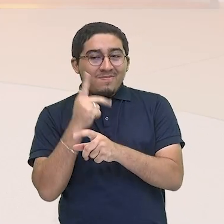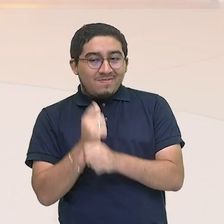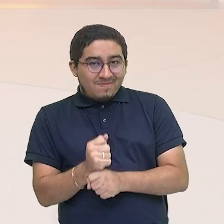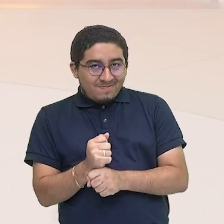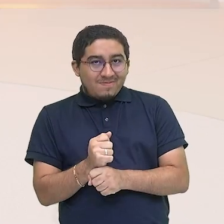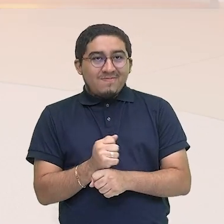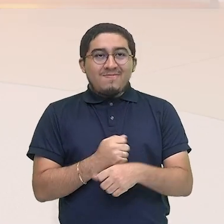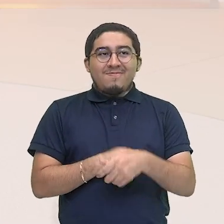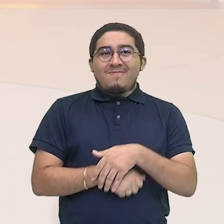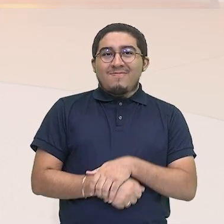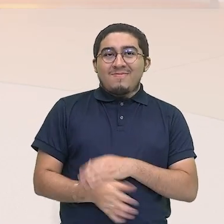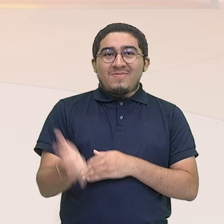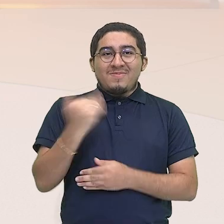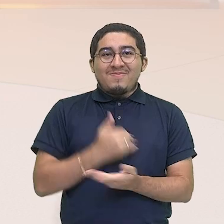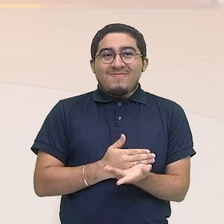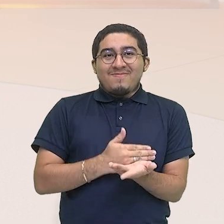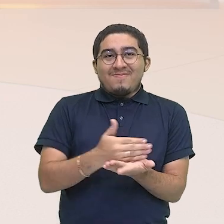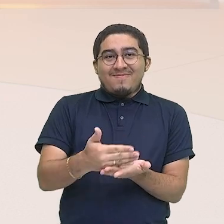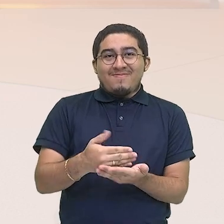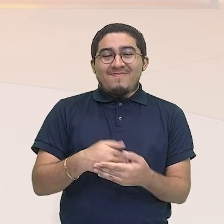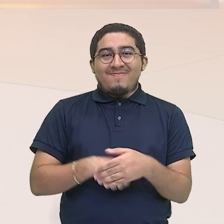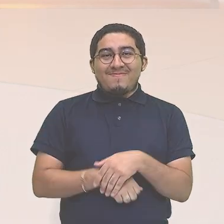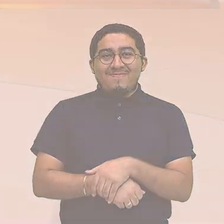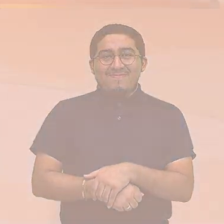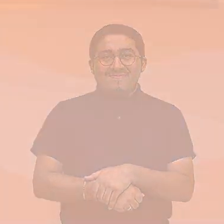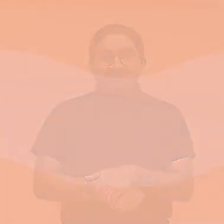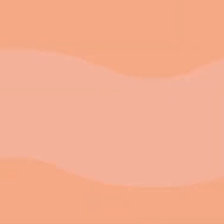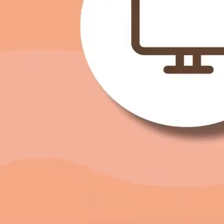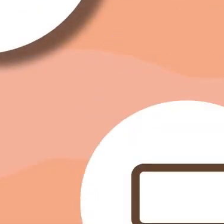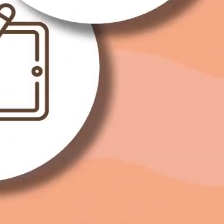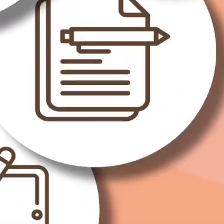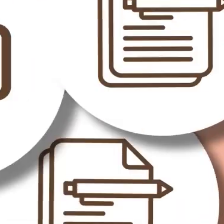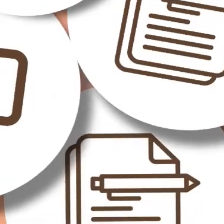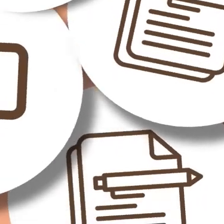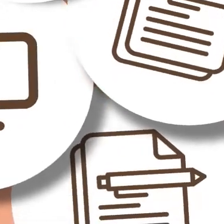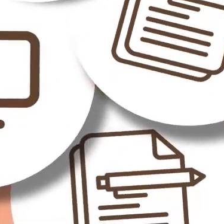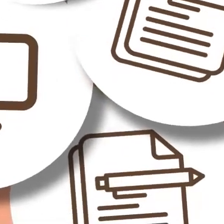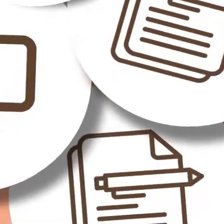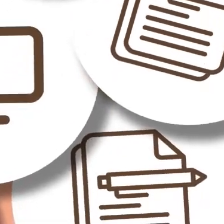tá bom? Vamos então começar a nossa aula.